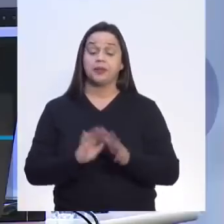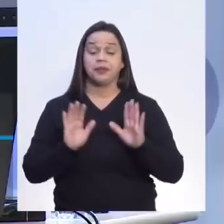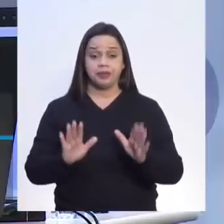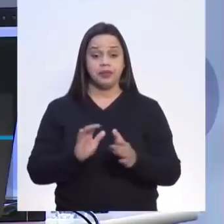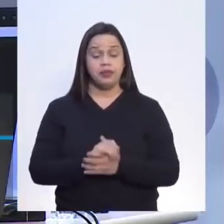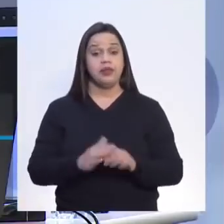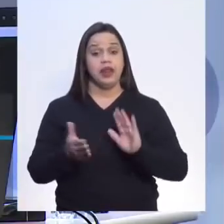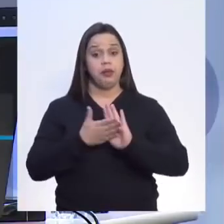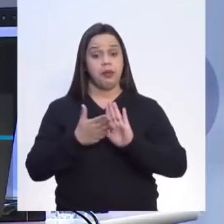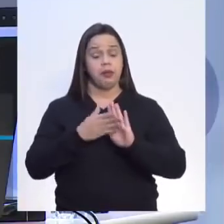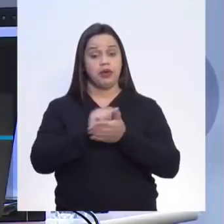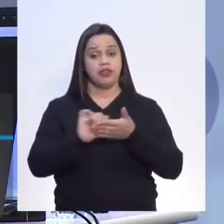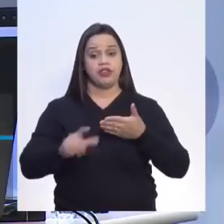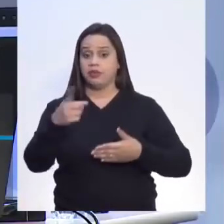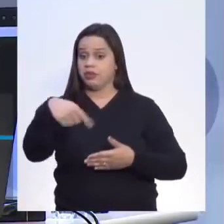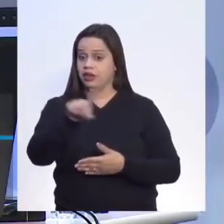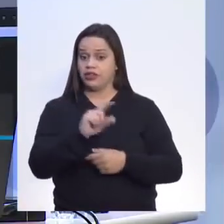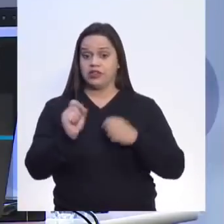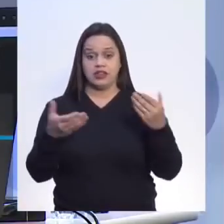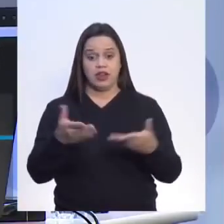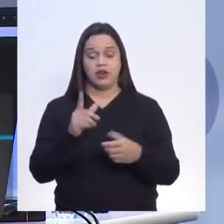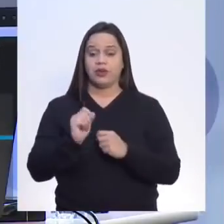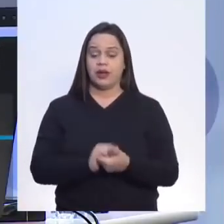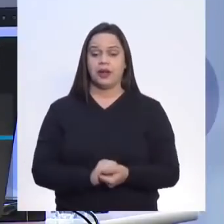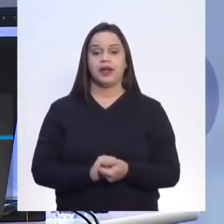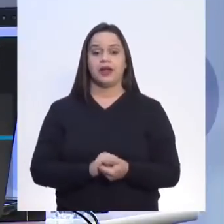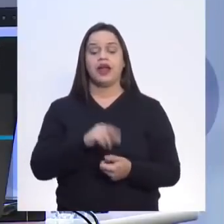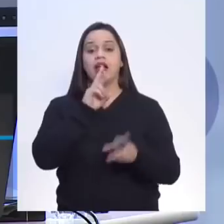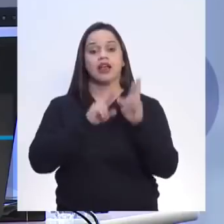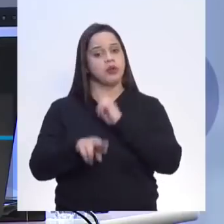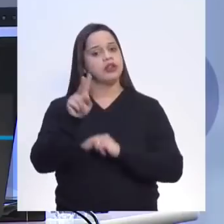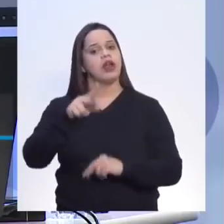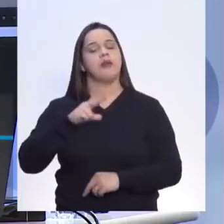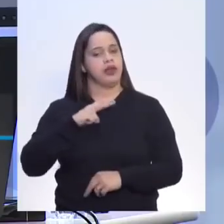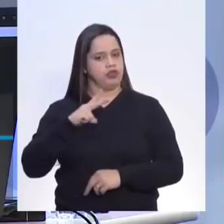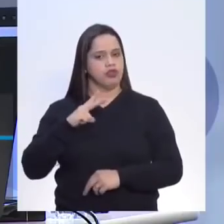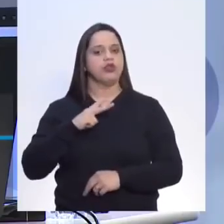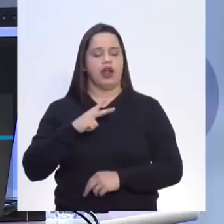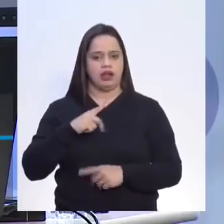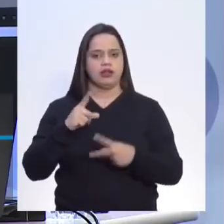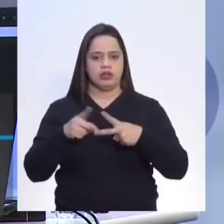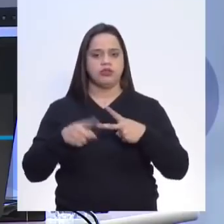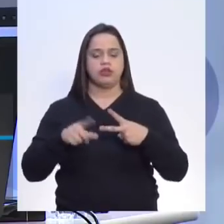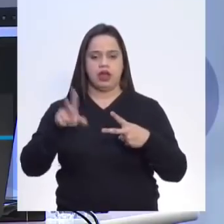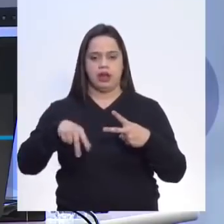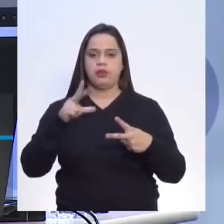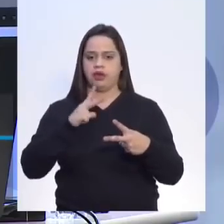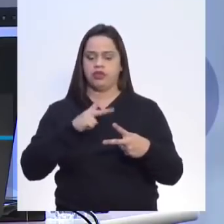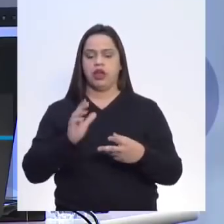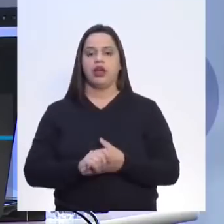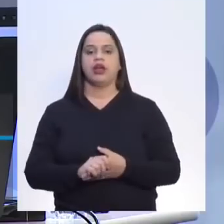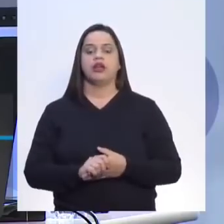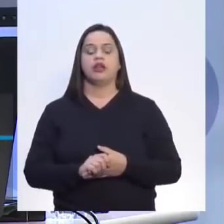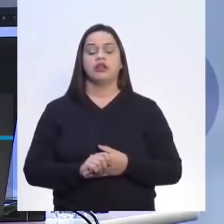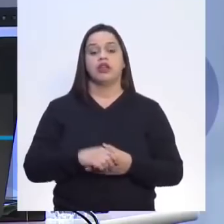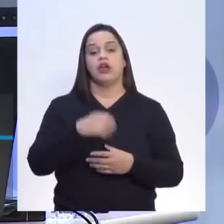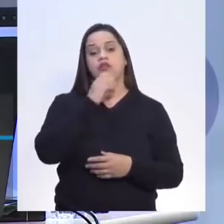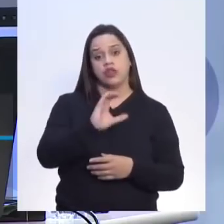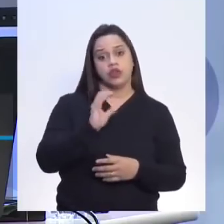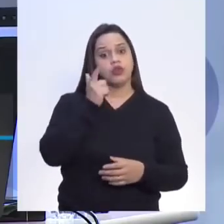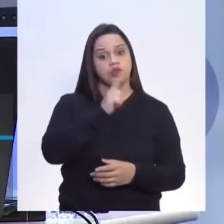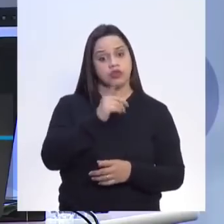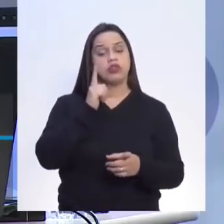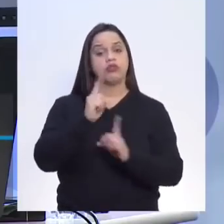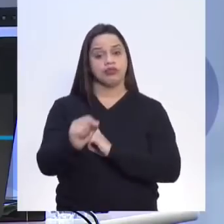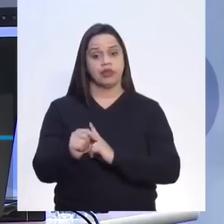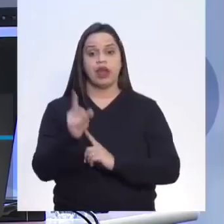uma proposta de atividade para vocês. As respostas eram pessoais, realmente, aqui, tá? Então, será que o Visconde conseguiu escapar? Era